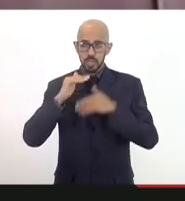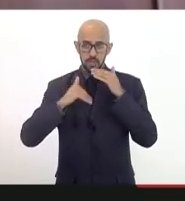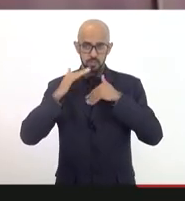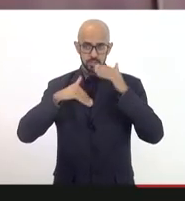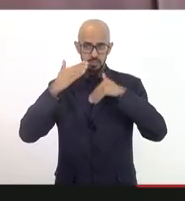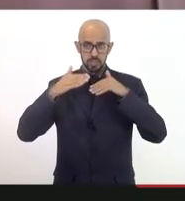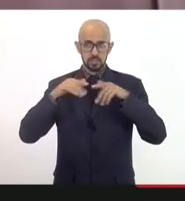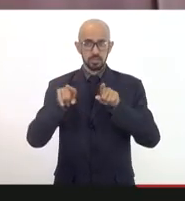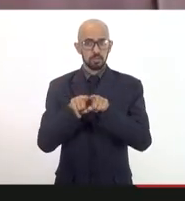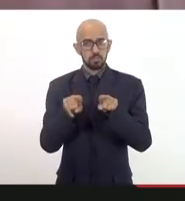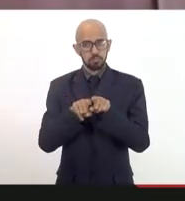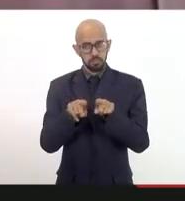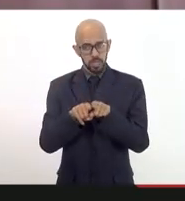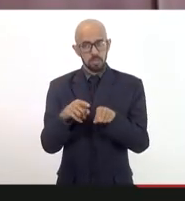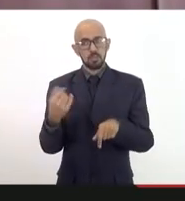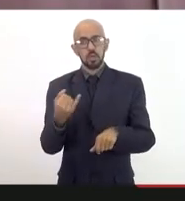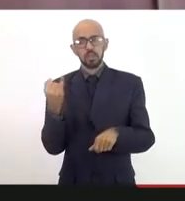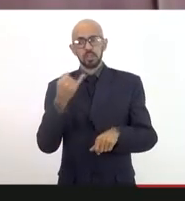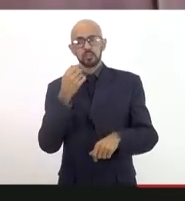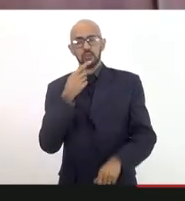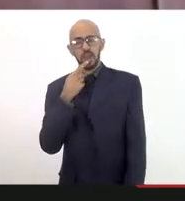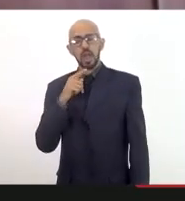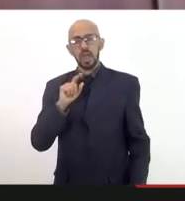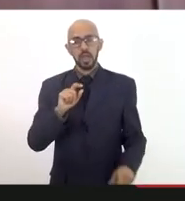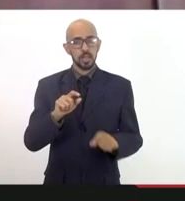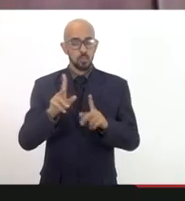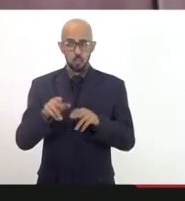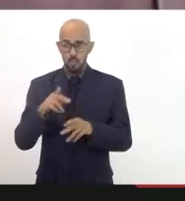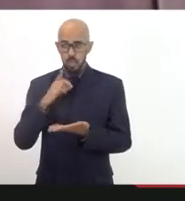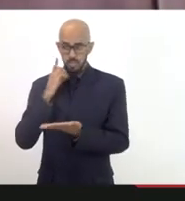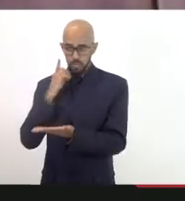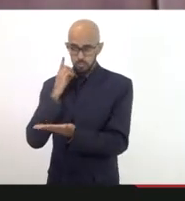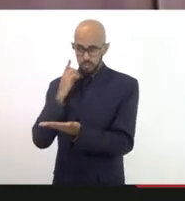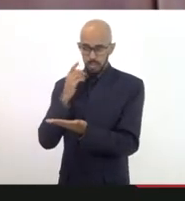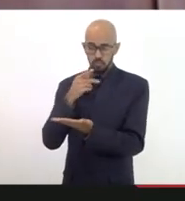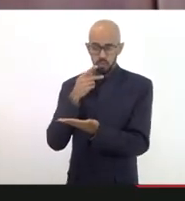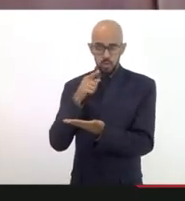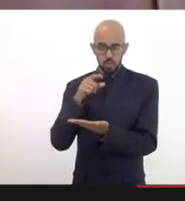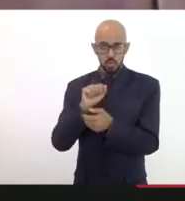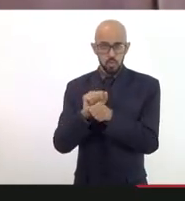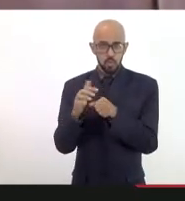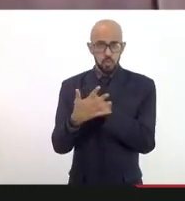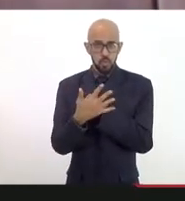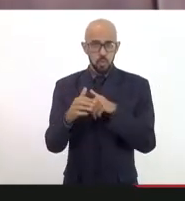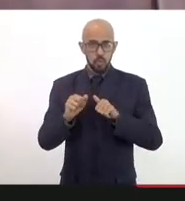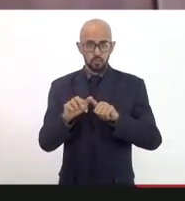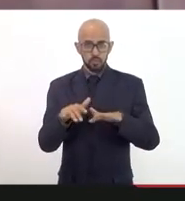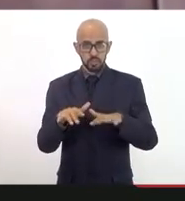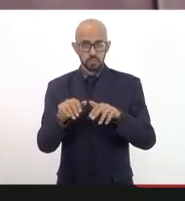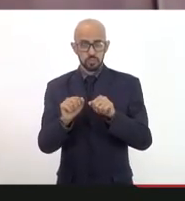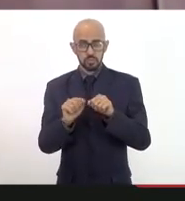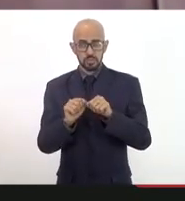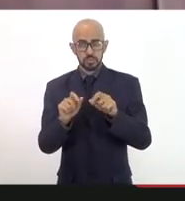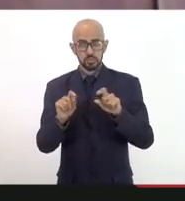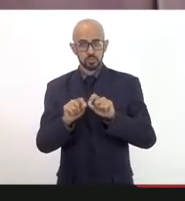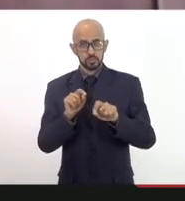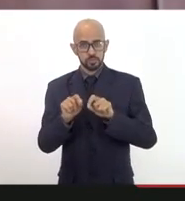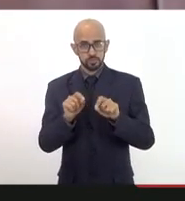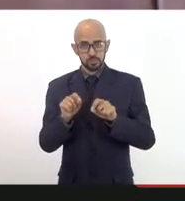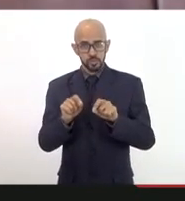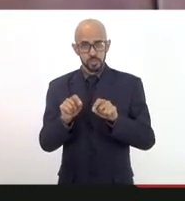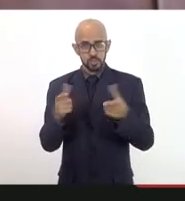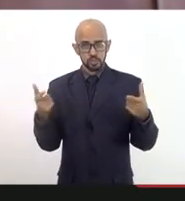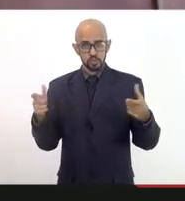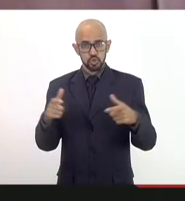o seguinte, né, como a própria deputada já colocou, o COVID, né, o que, que fez o COVID? A gente diminuiu o diagnóstico,